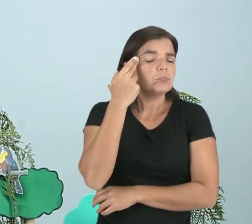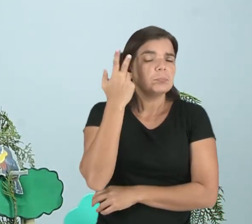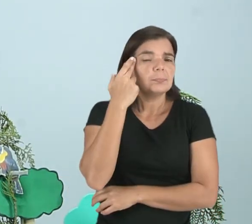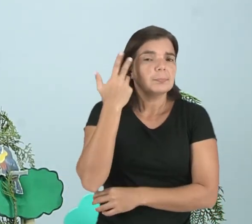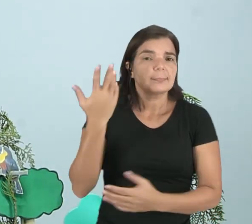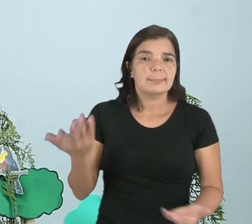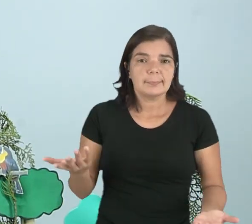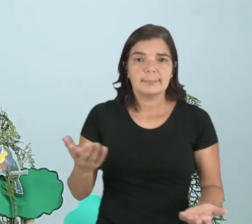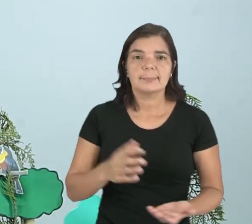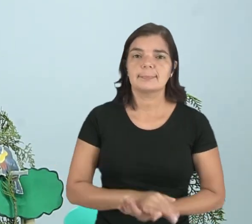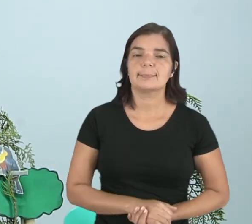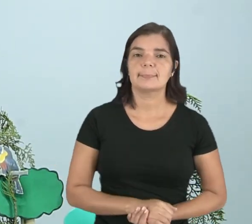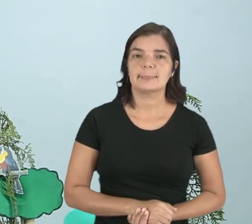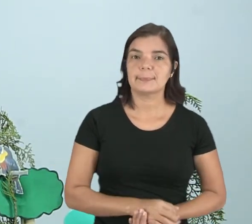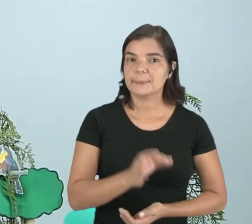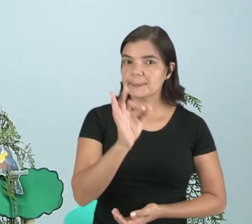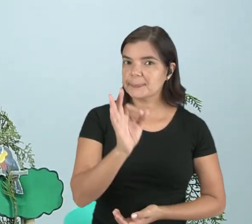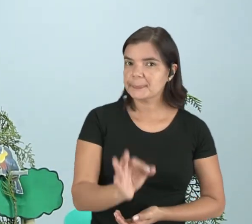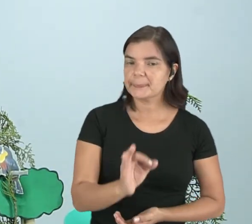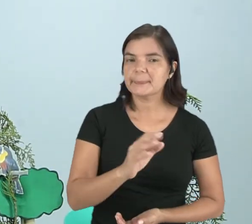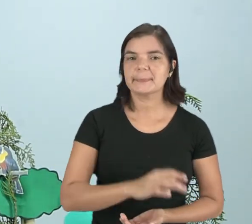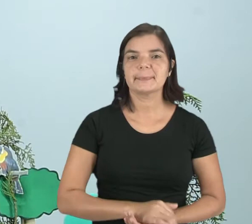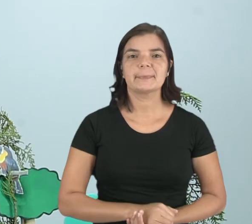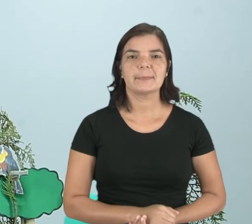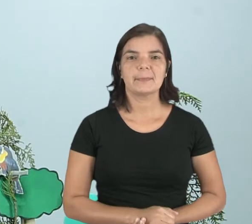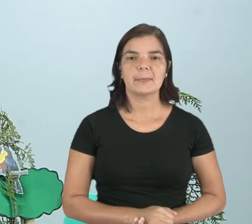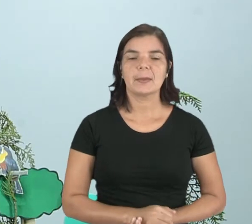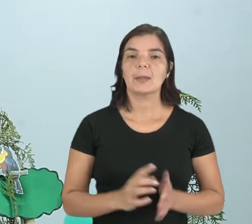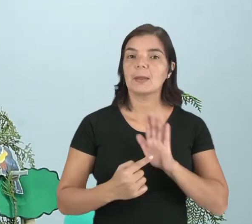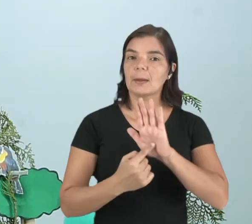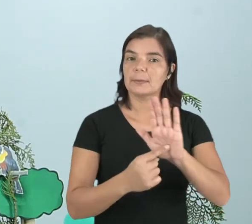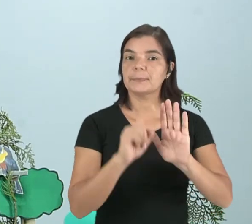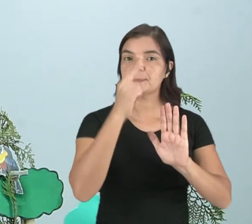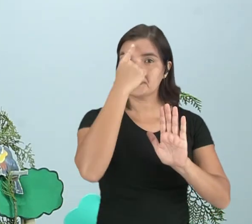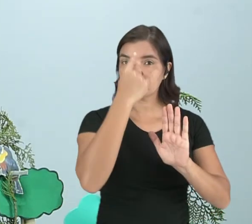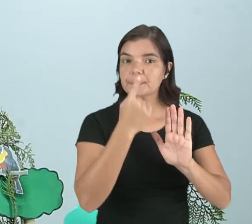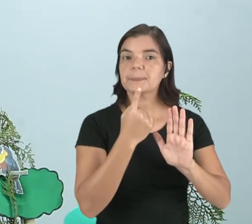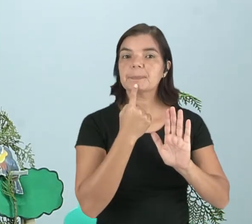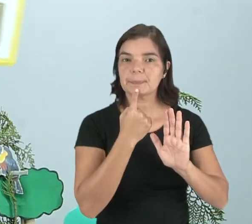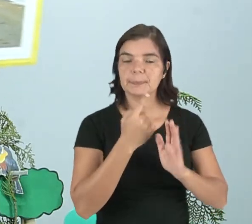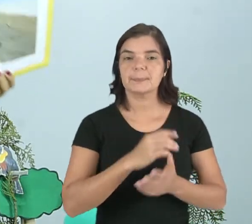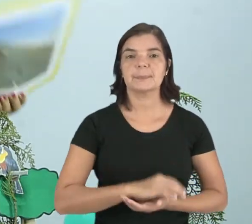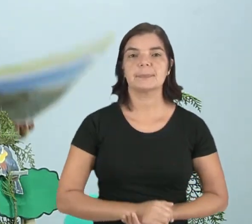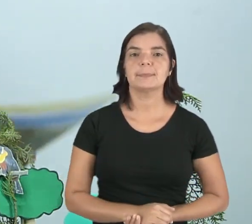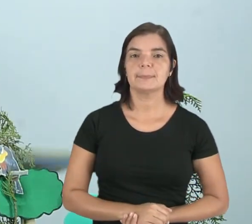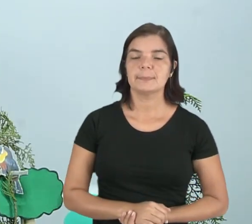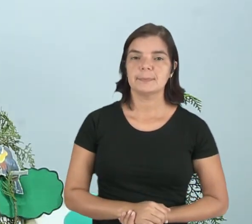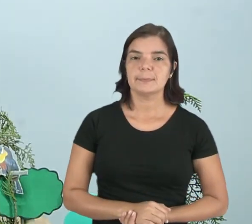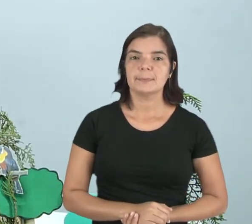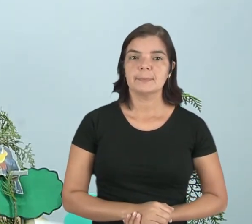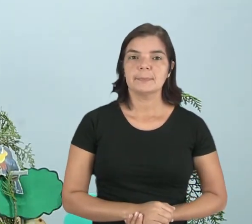natural, certo? Vou mostrar uma outra imagem para vocês.